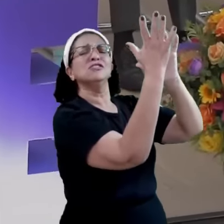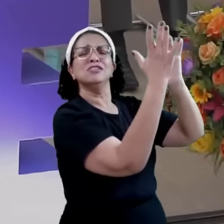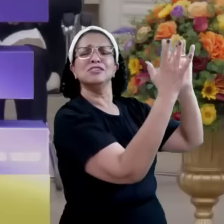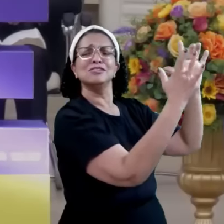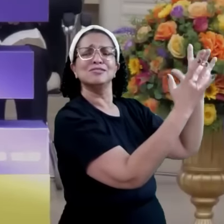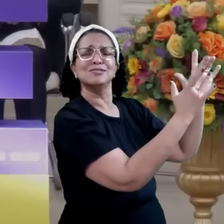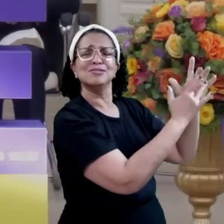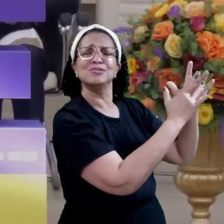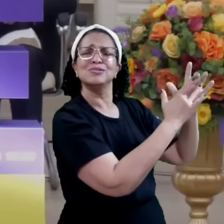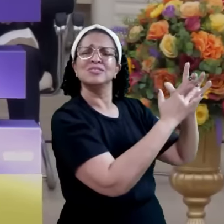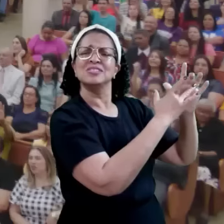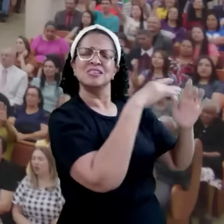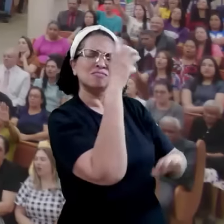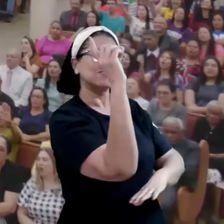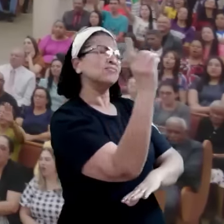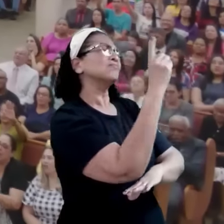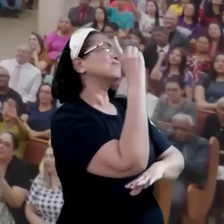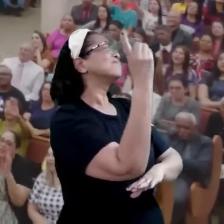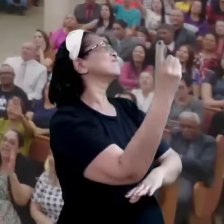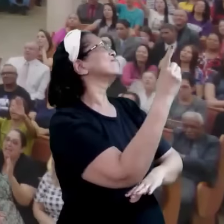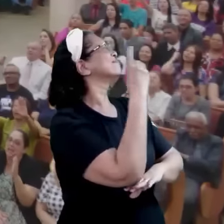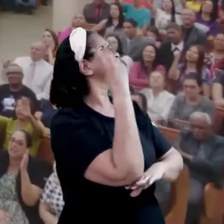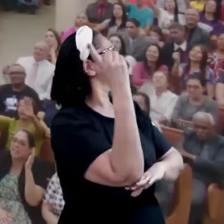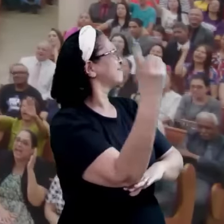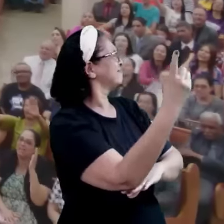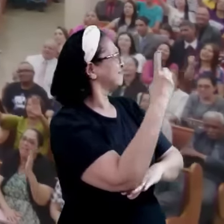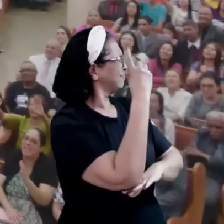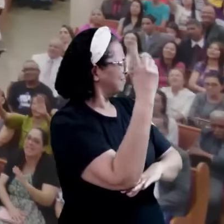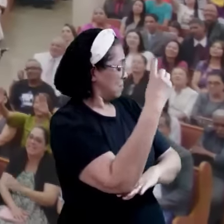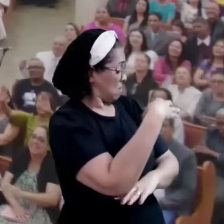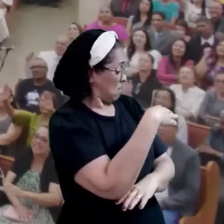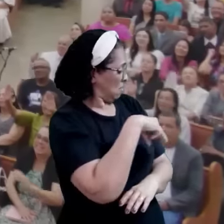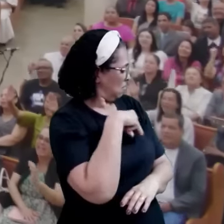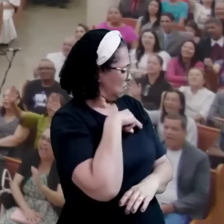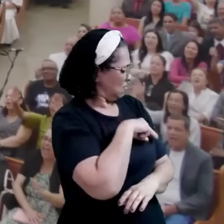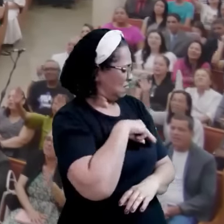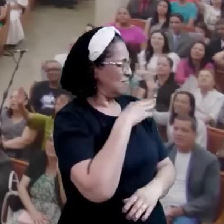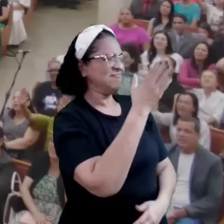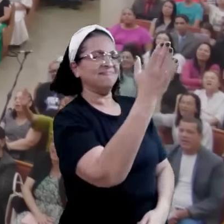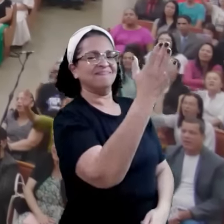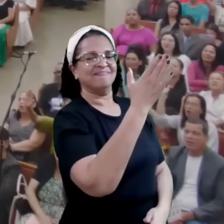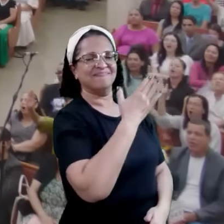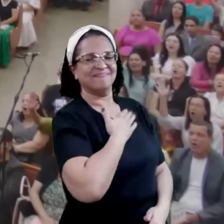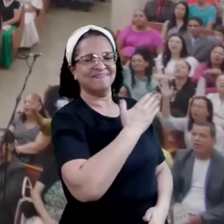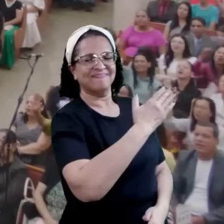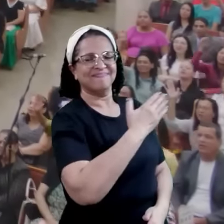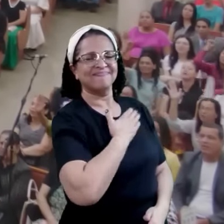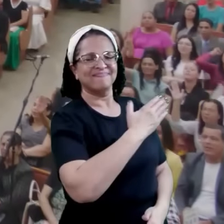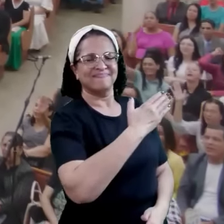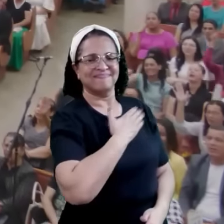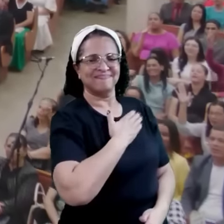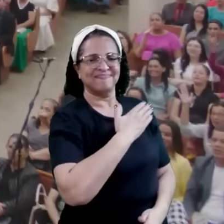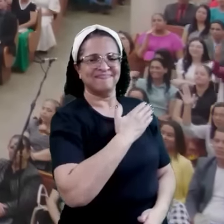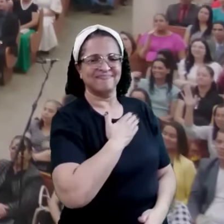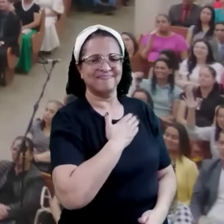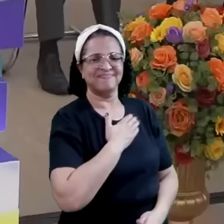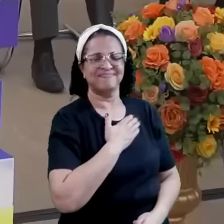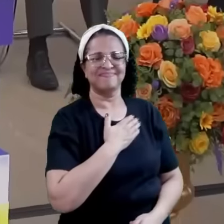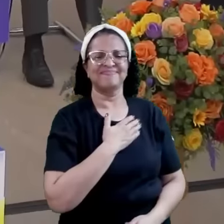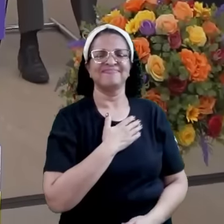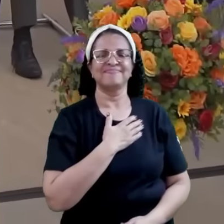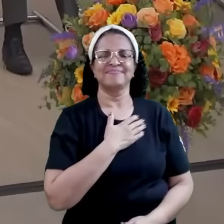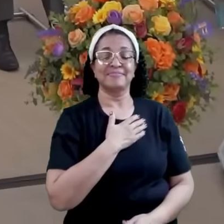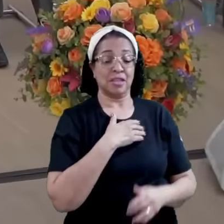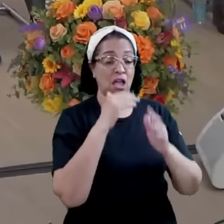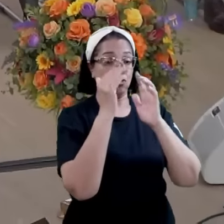vamos lá Jesus filho de D tem misericórdia de mim Jesus